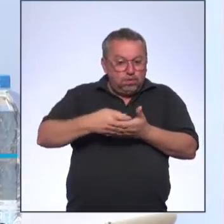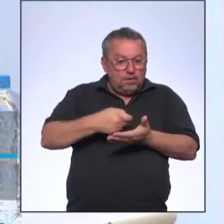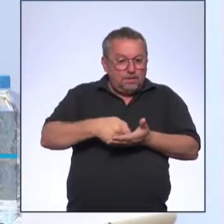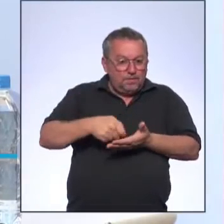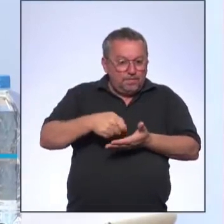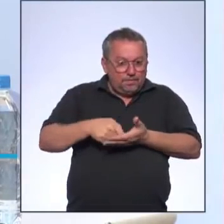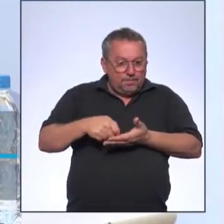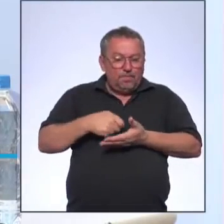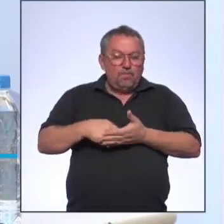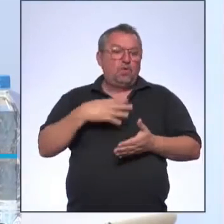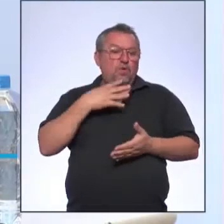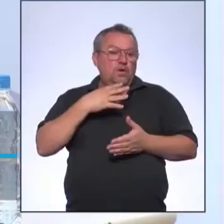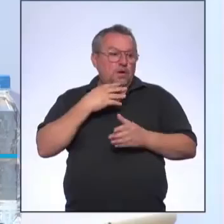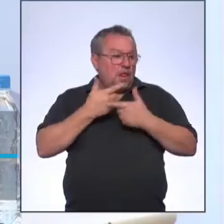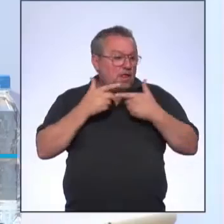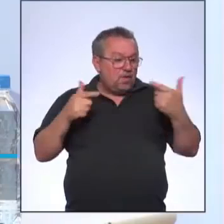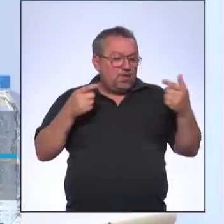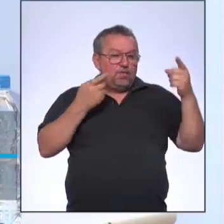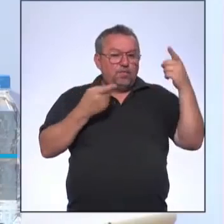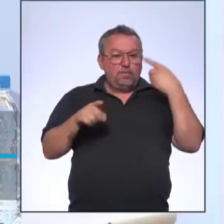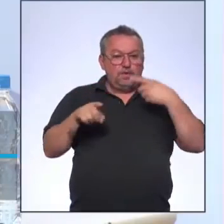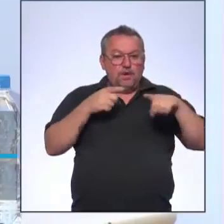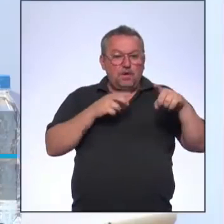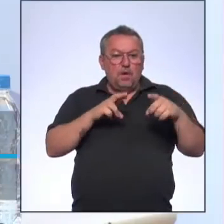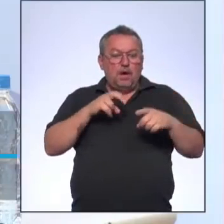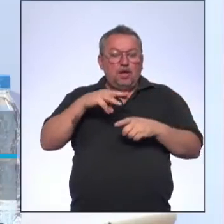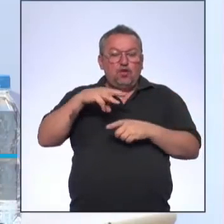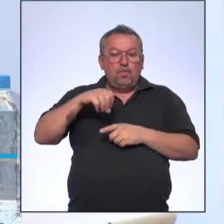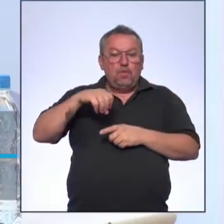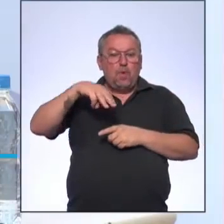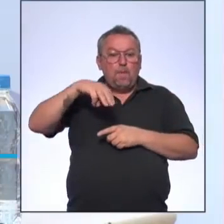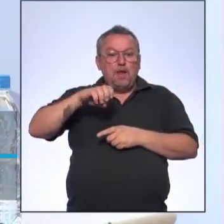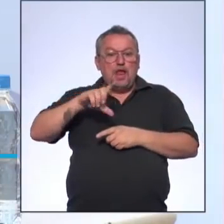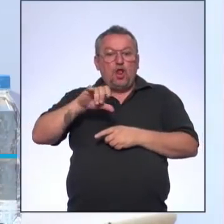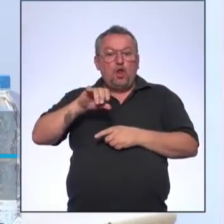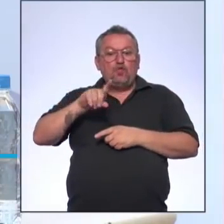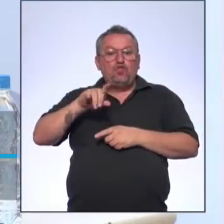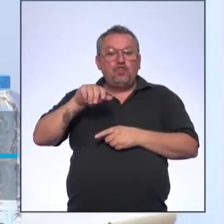conhecimento da linguagem musical, que é o que vocês disseram, ritmo, melodia,